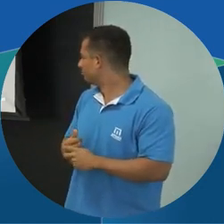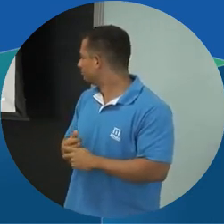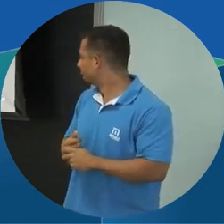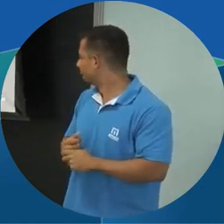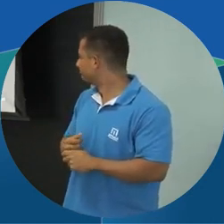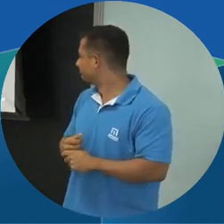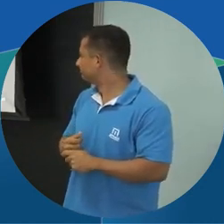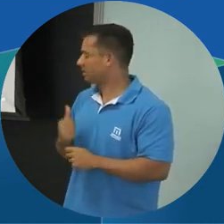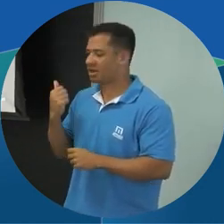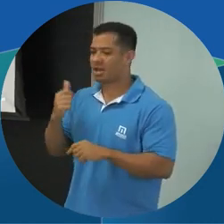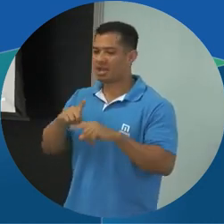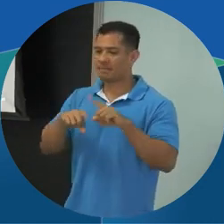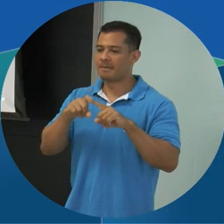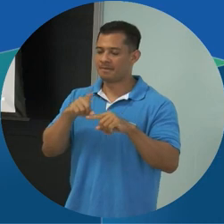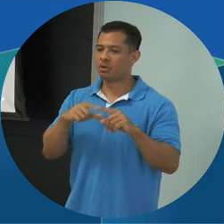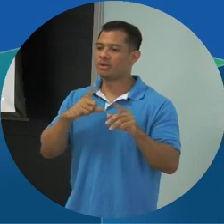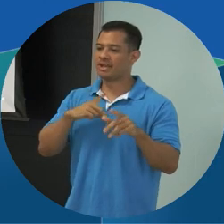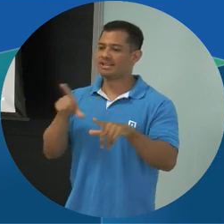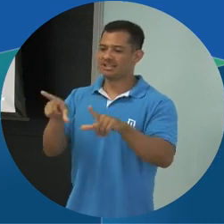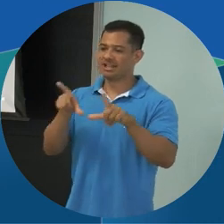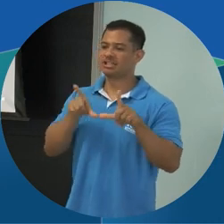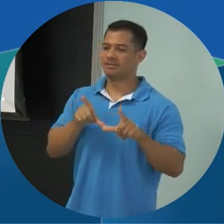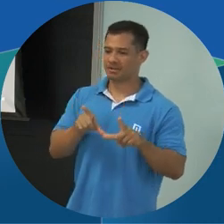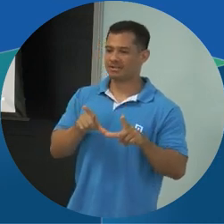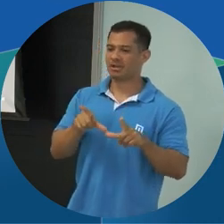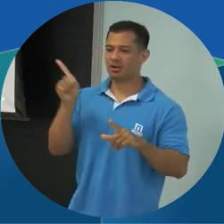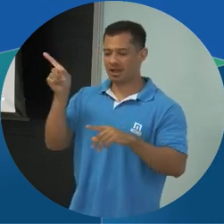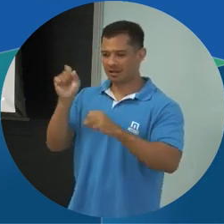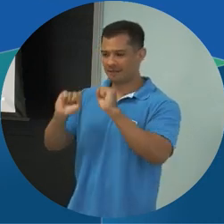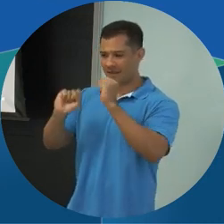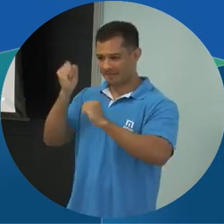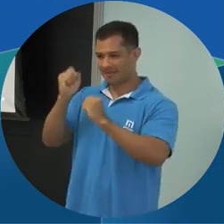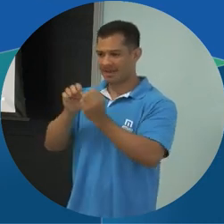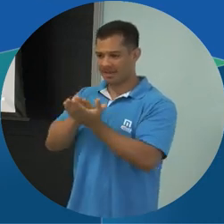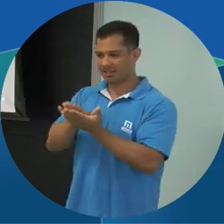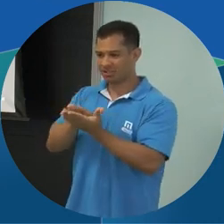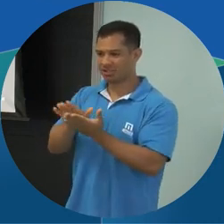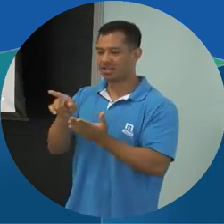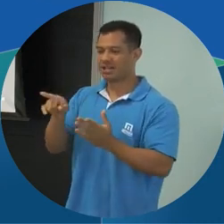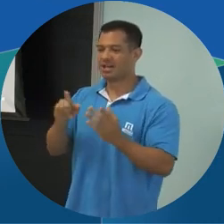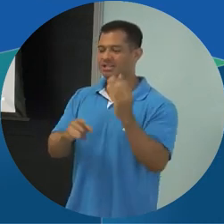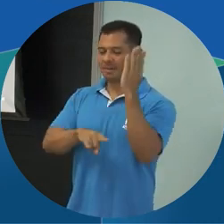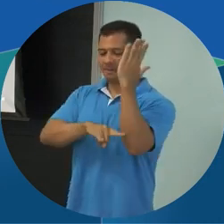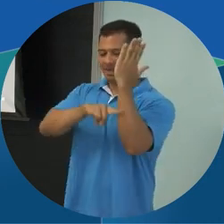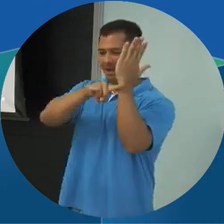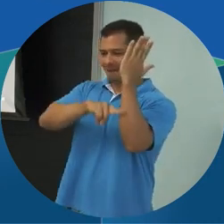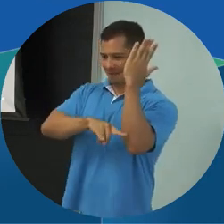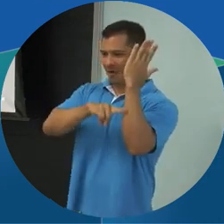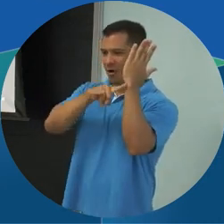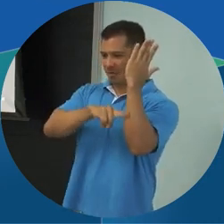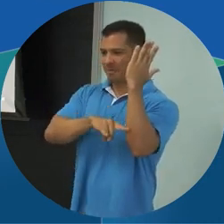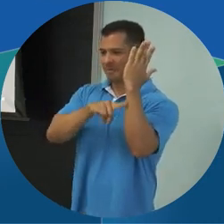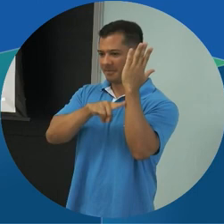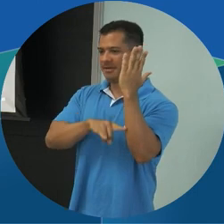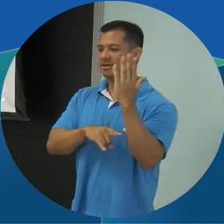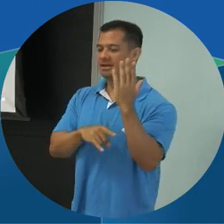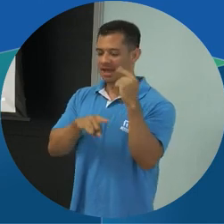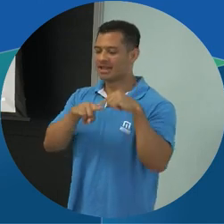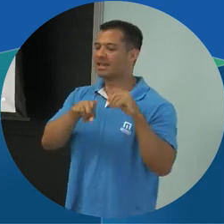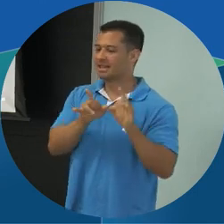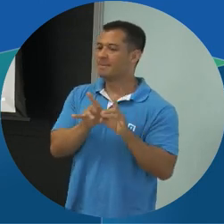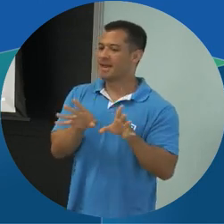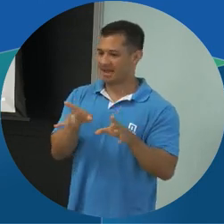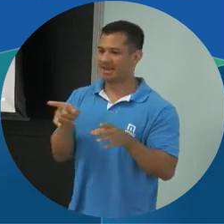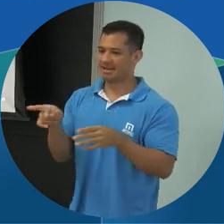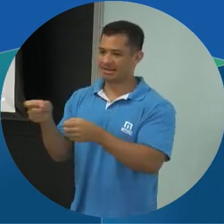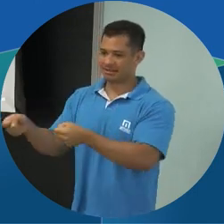O equipamento ele tem certificação dos fabricantes de plataforma elevatória exatamente para realizar esse trabalho, ou seja, se